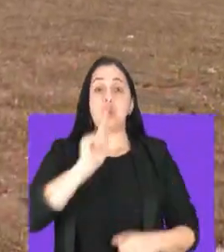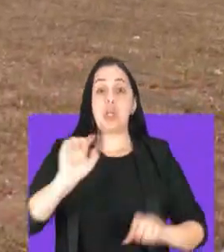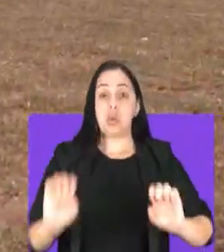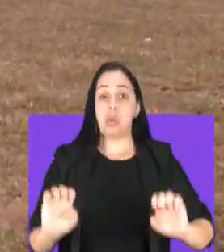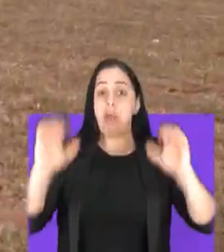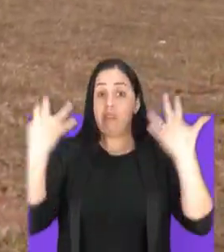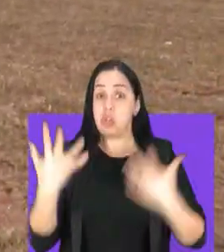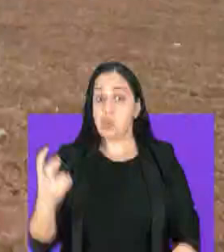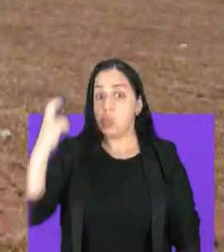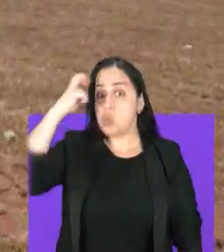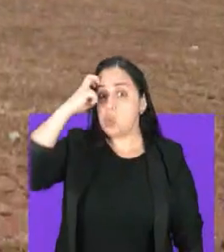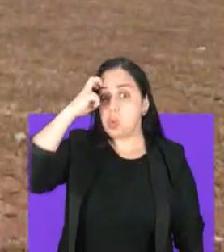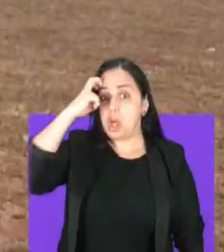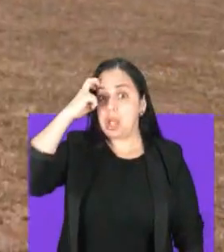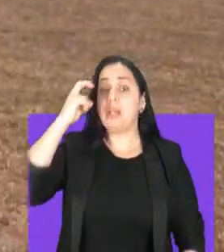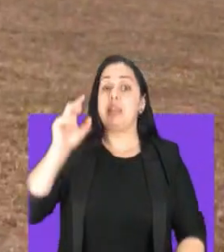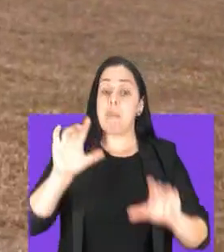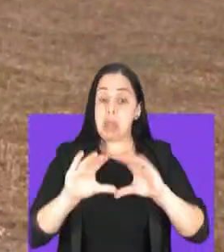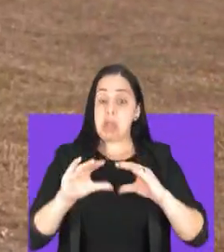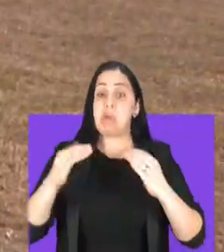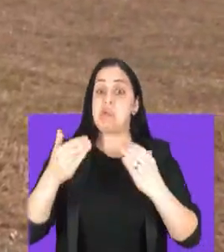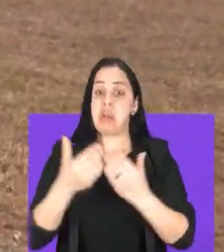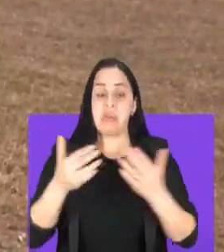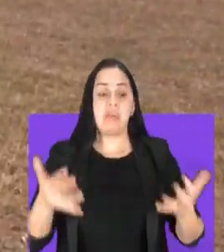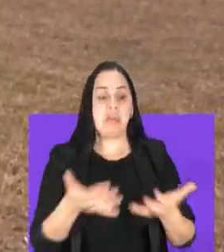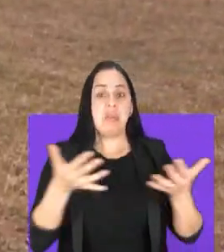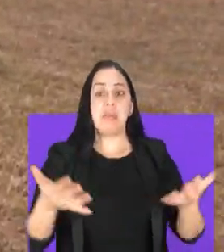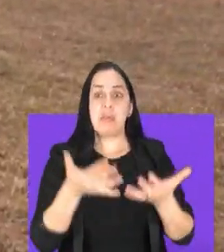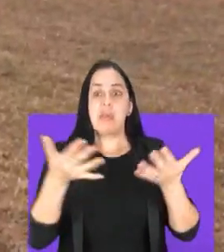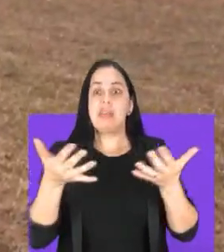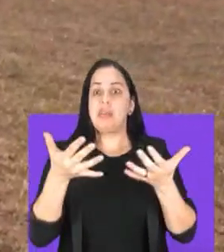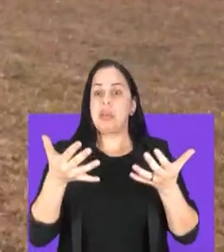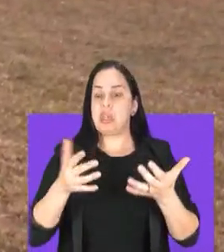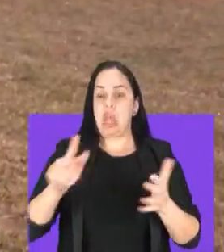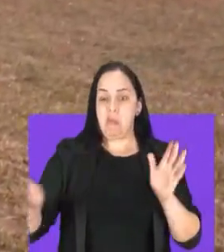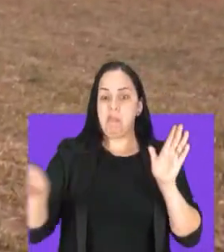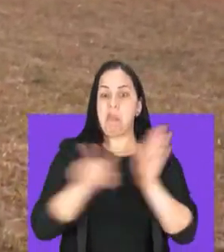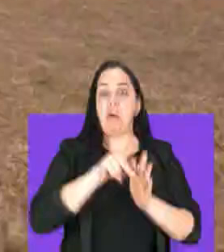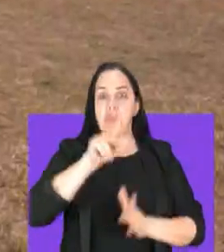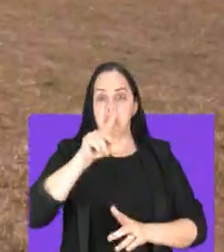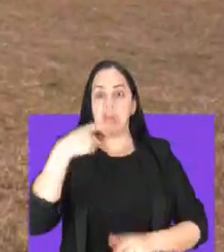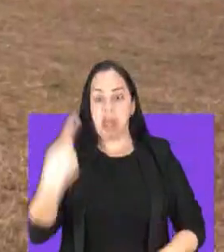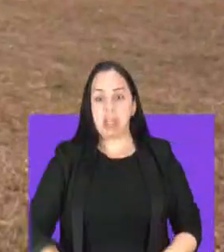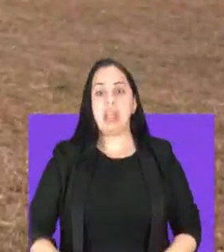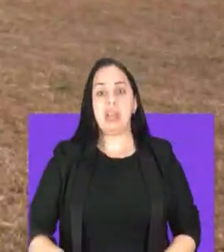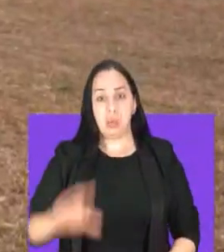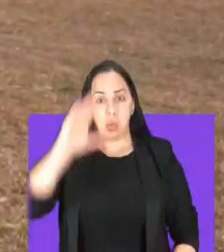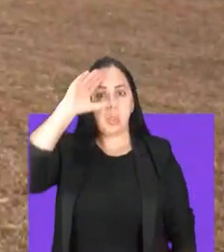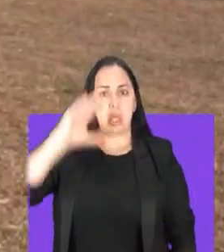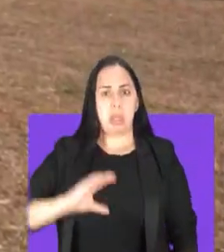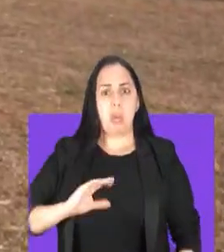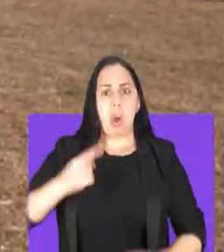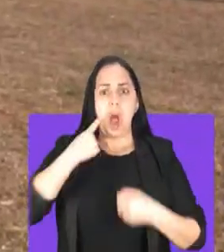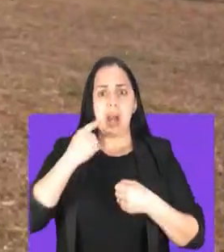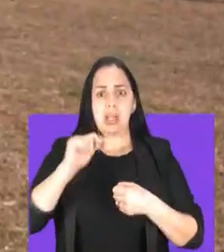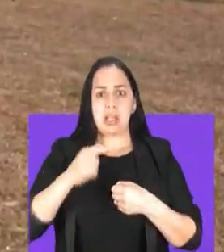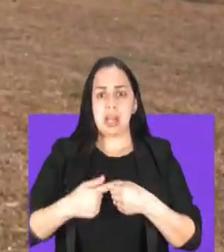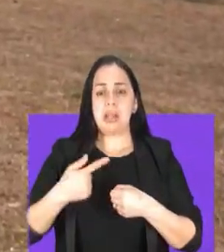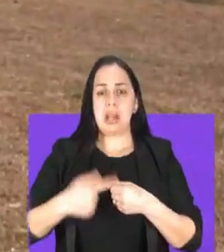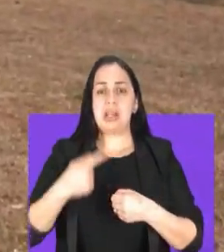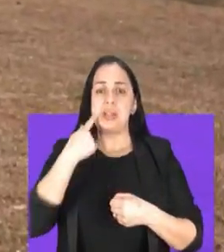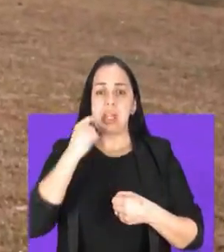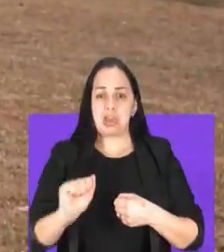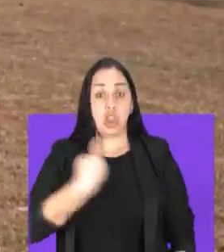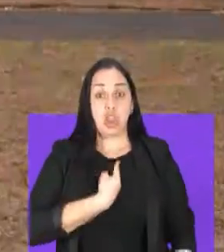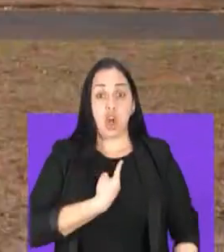Parque será Palco para eventos culturais e comunitários fomentando assim o senso de pertencimento dos cidadãos